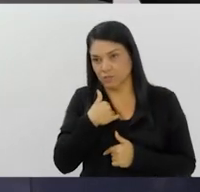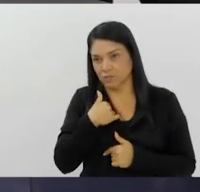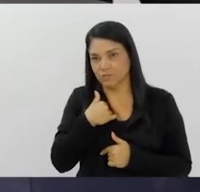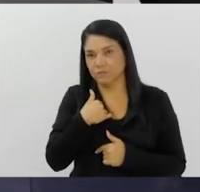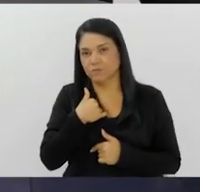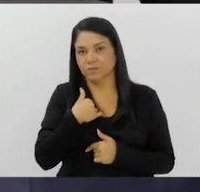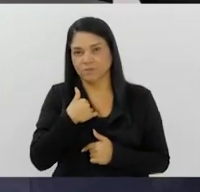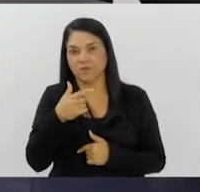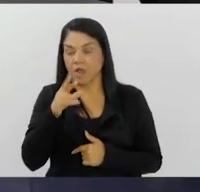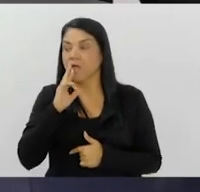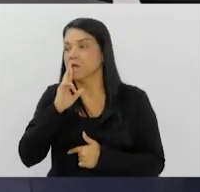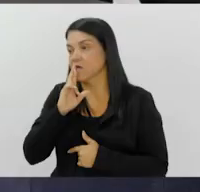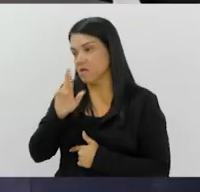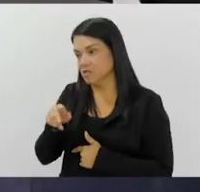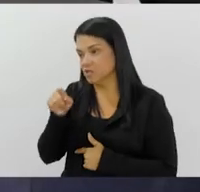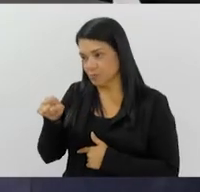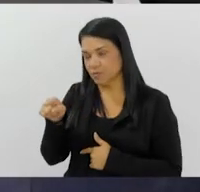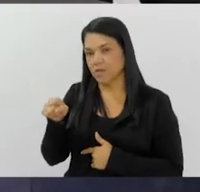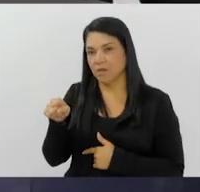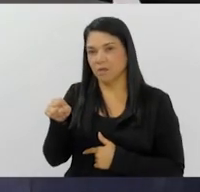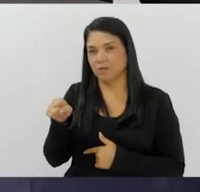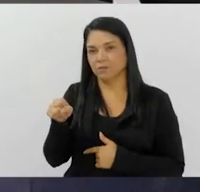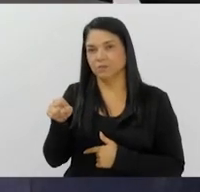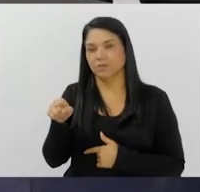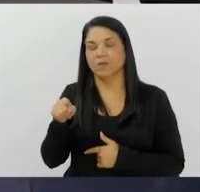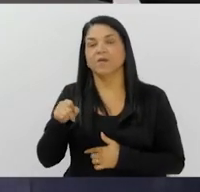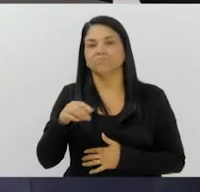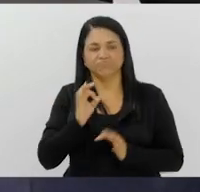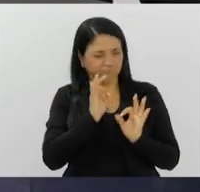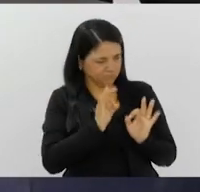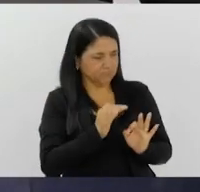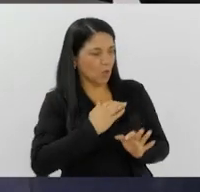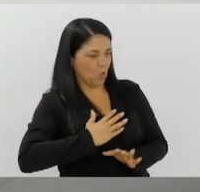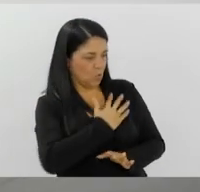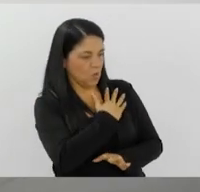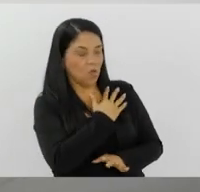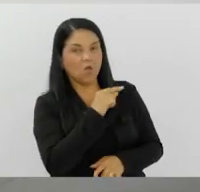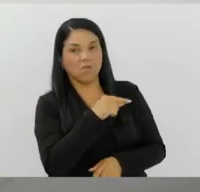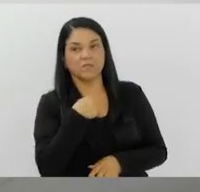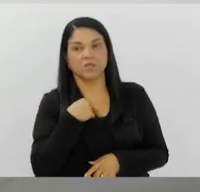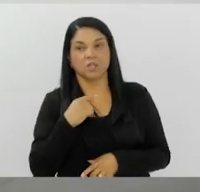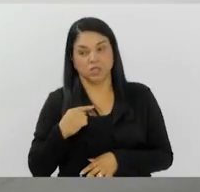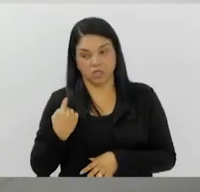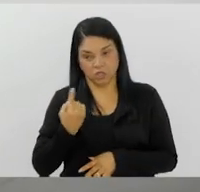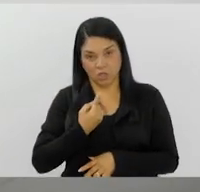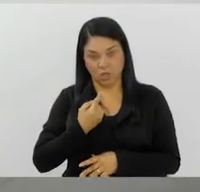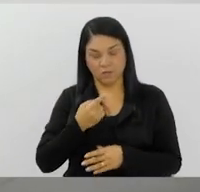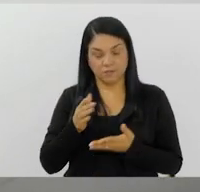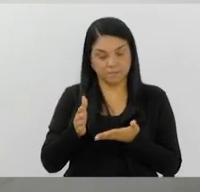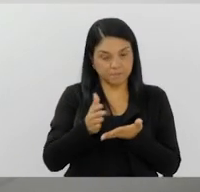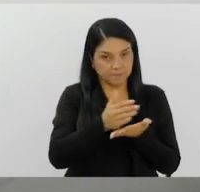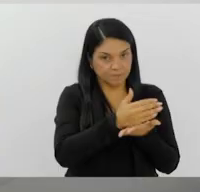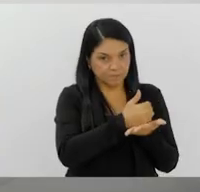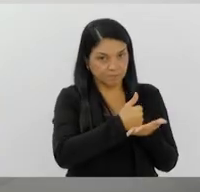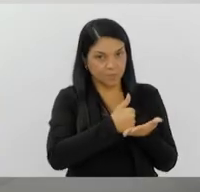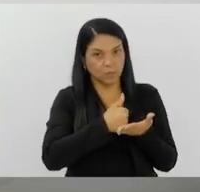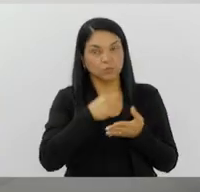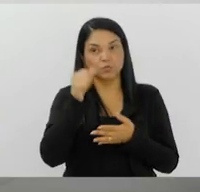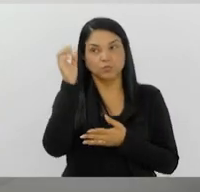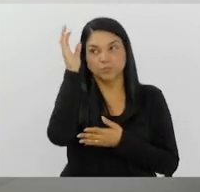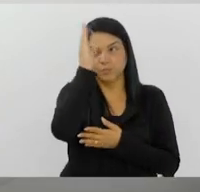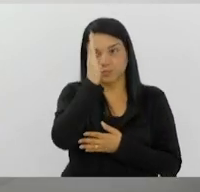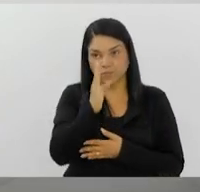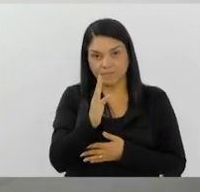parêntese respondendo Com certeza Coronel nós nos valemos do banco de dados Nacional de